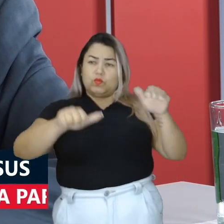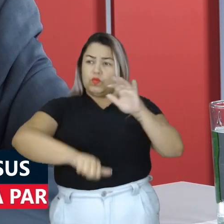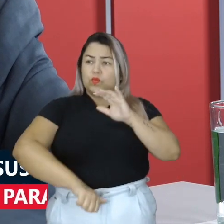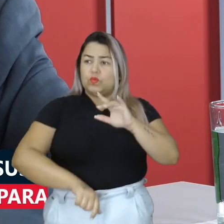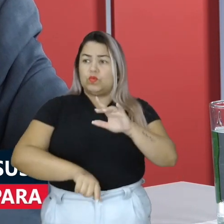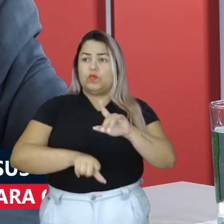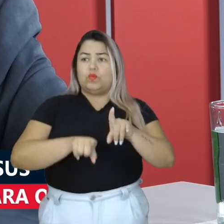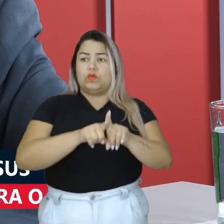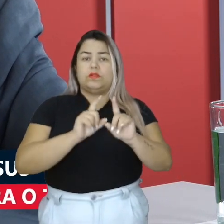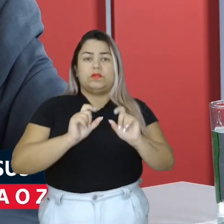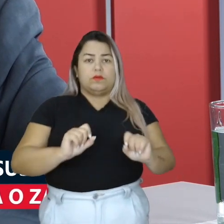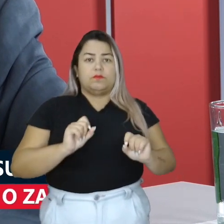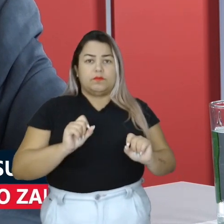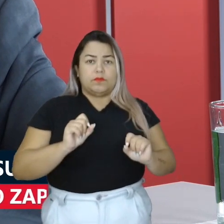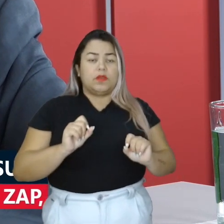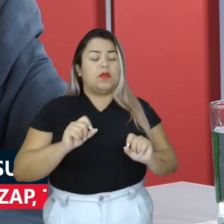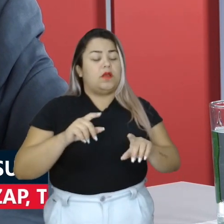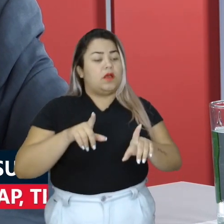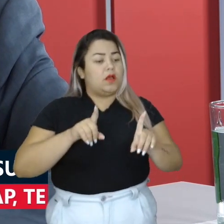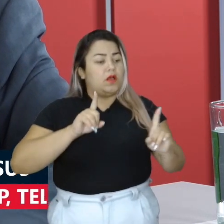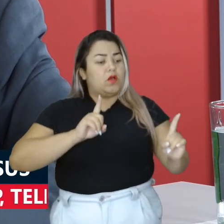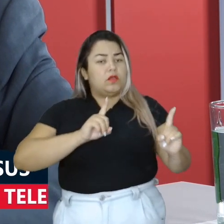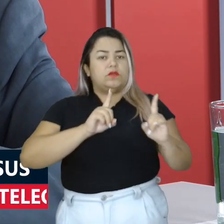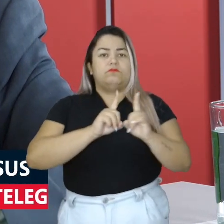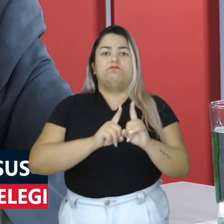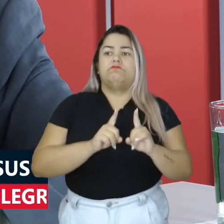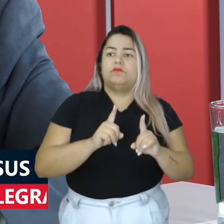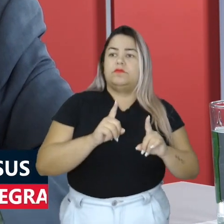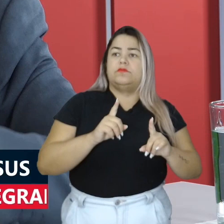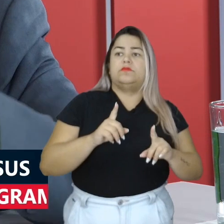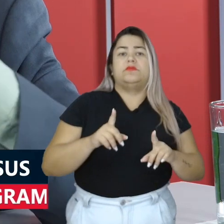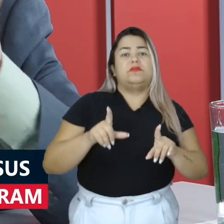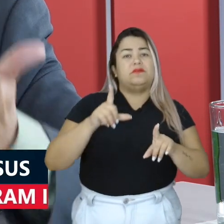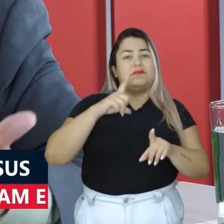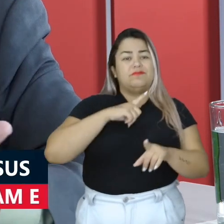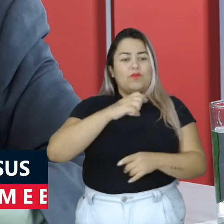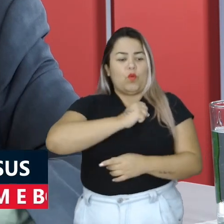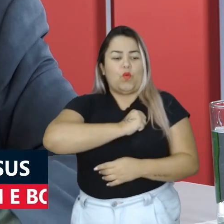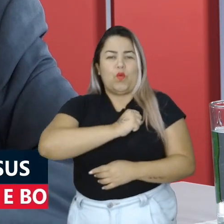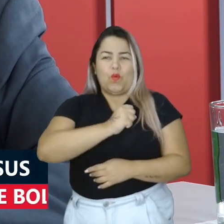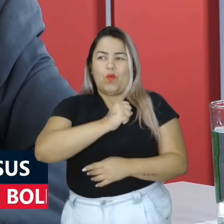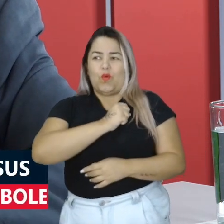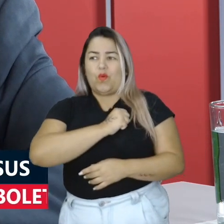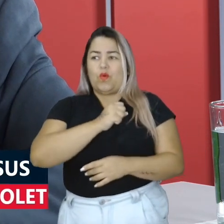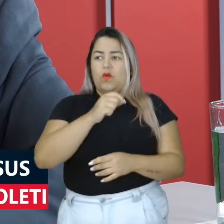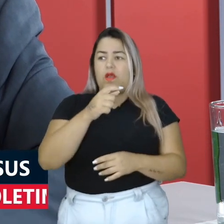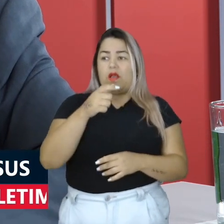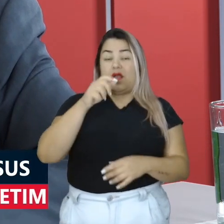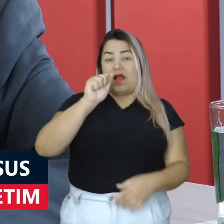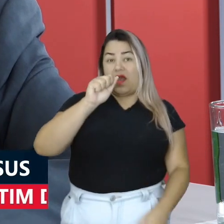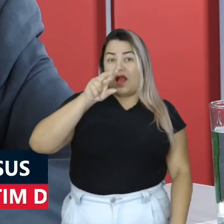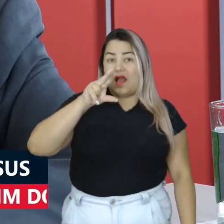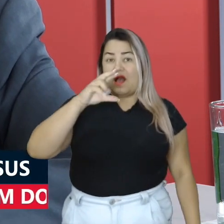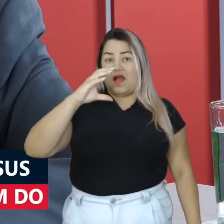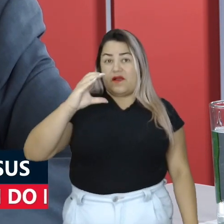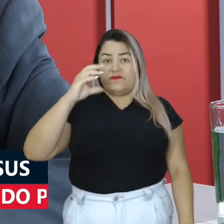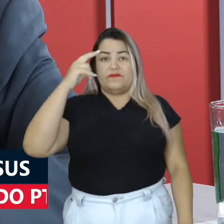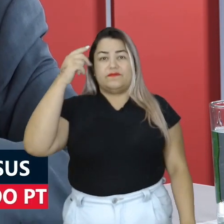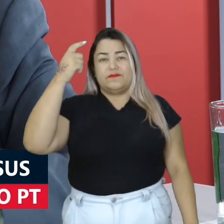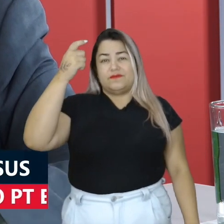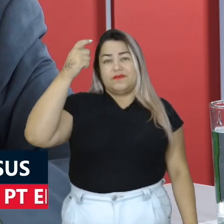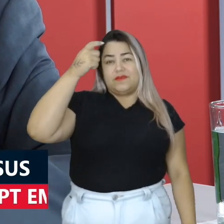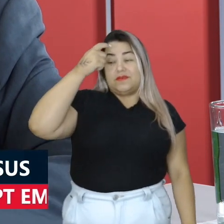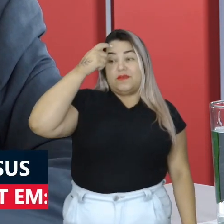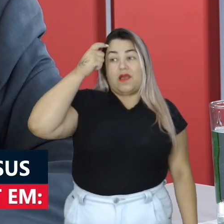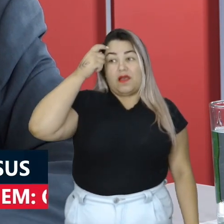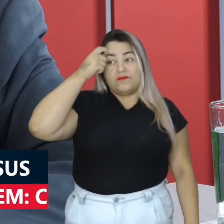externas, como também os atendimentos clínicos, né? Pessoas que infartam, têm acidente vascular, têm intercorrências agudas clínicas